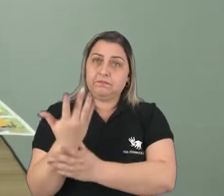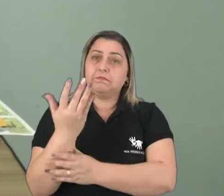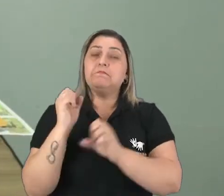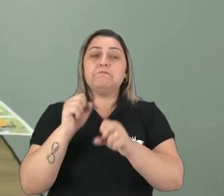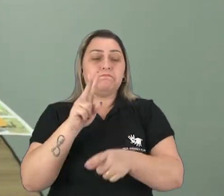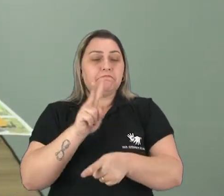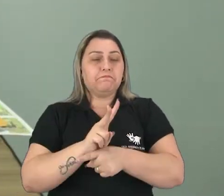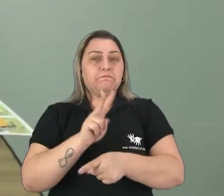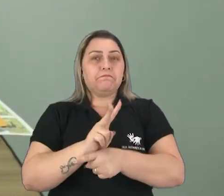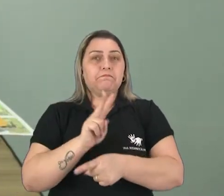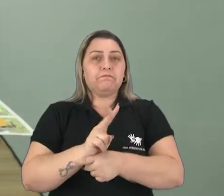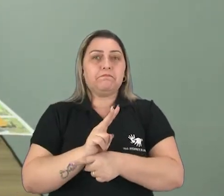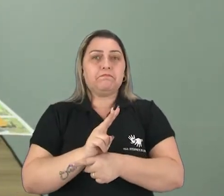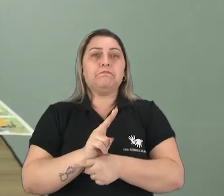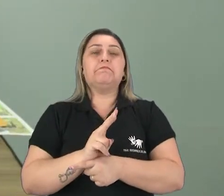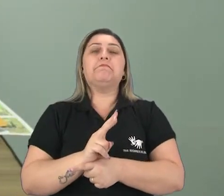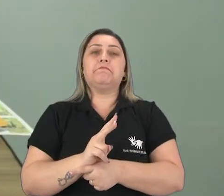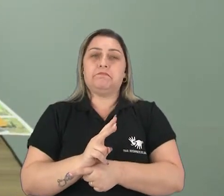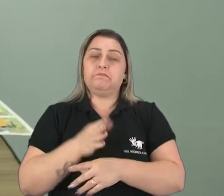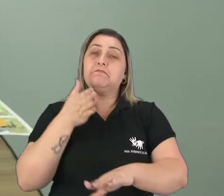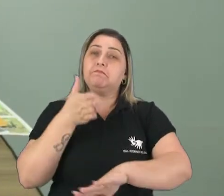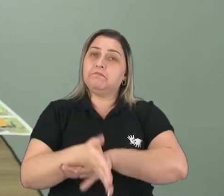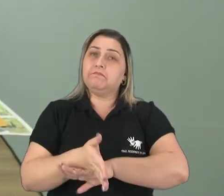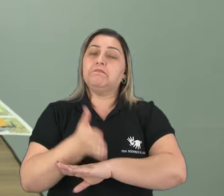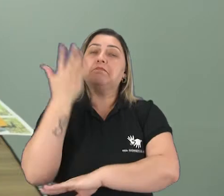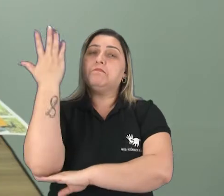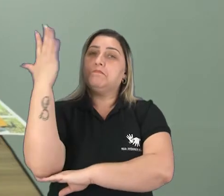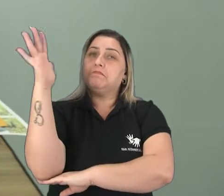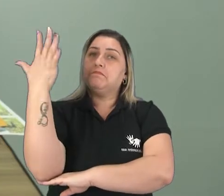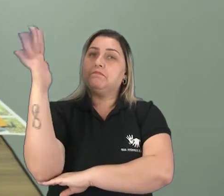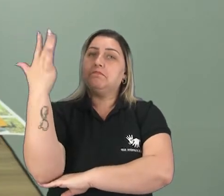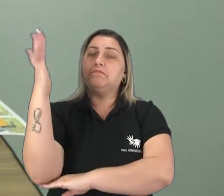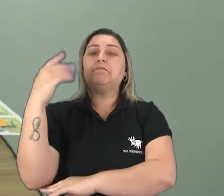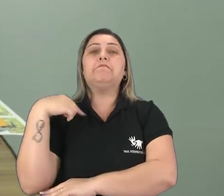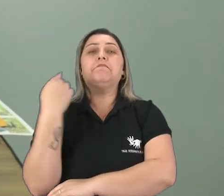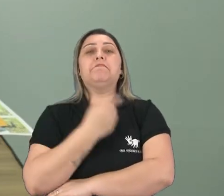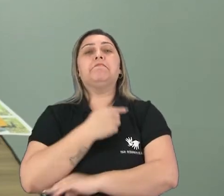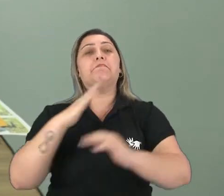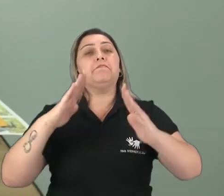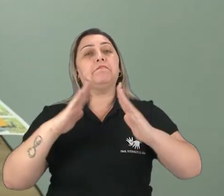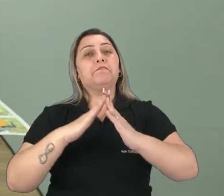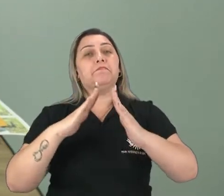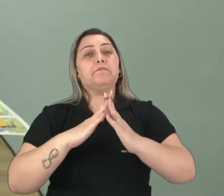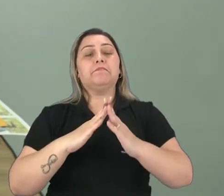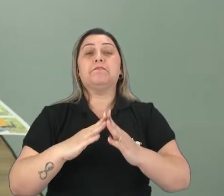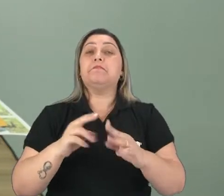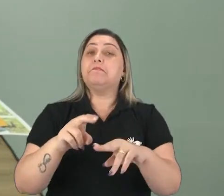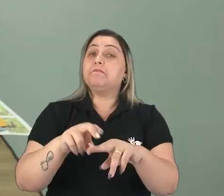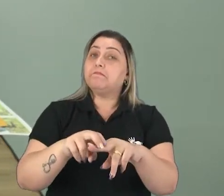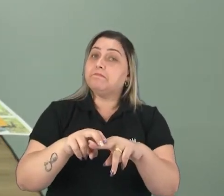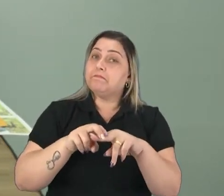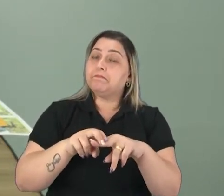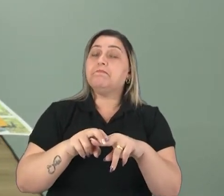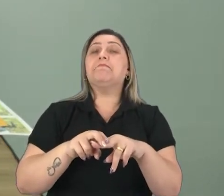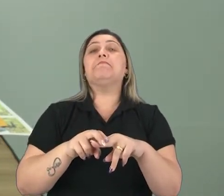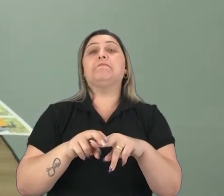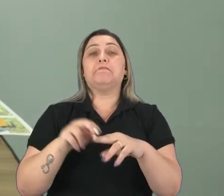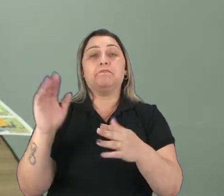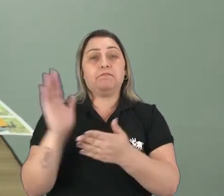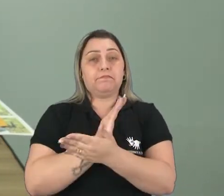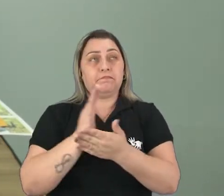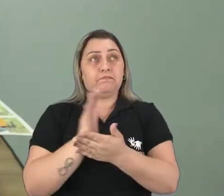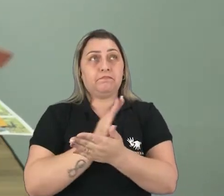podemos ter ali o acesso a essas plantas na nossa residência. Porém, algumas delas,